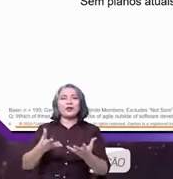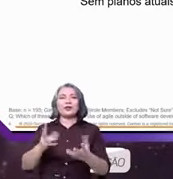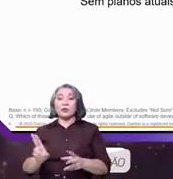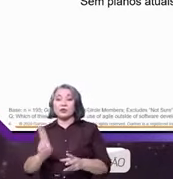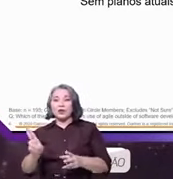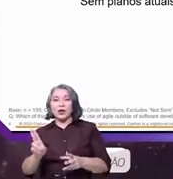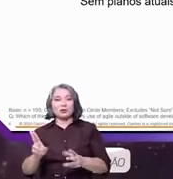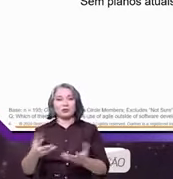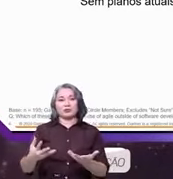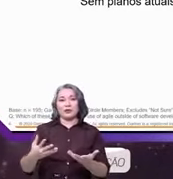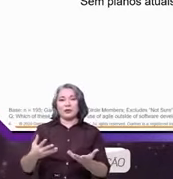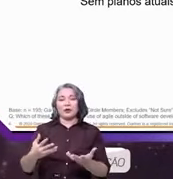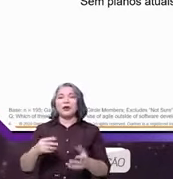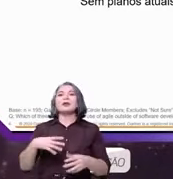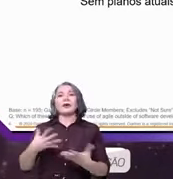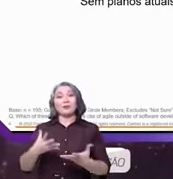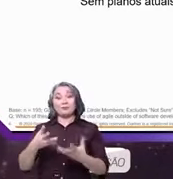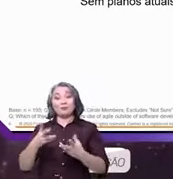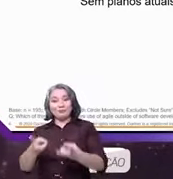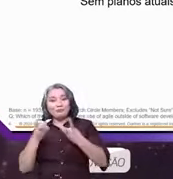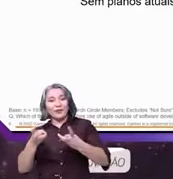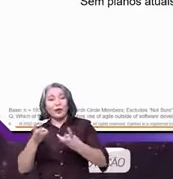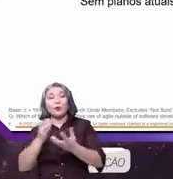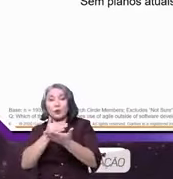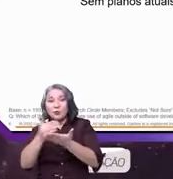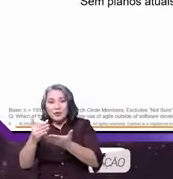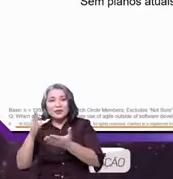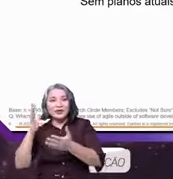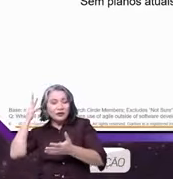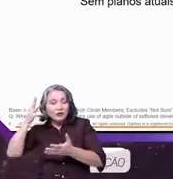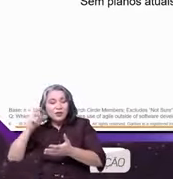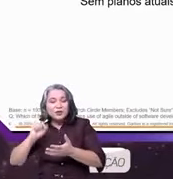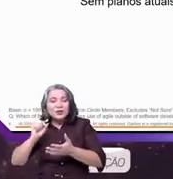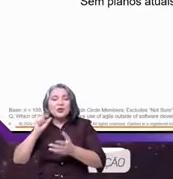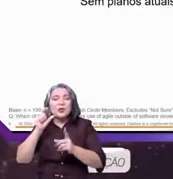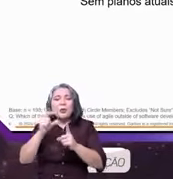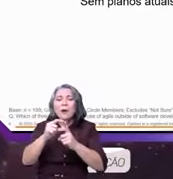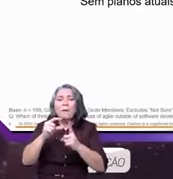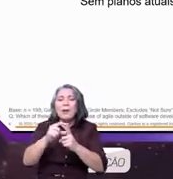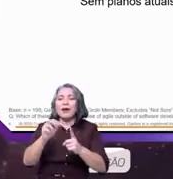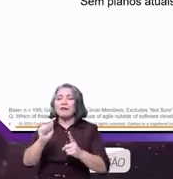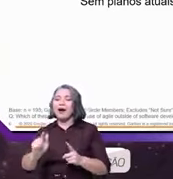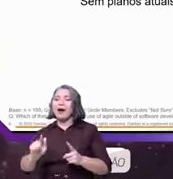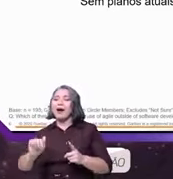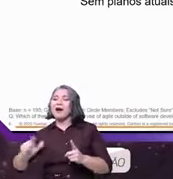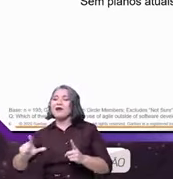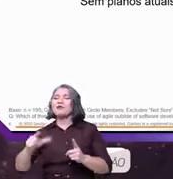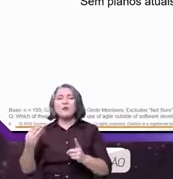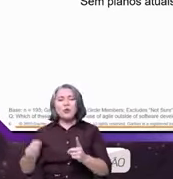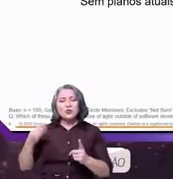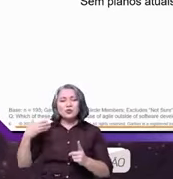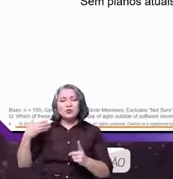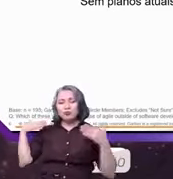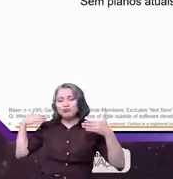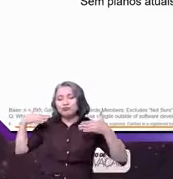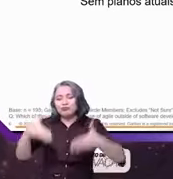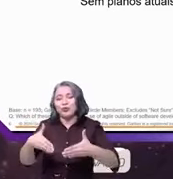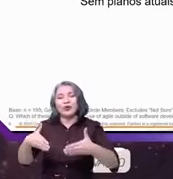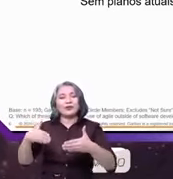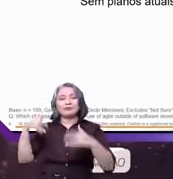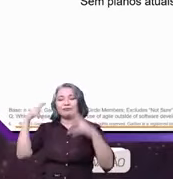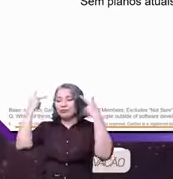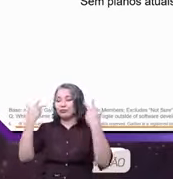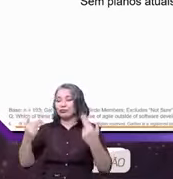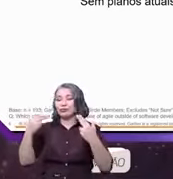aplicando, ágil, como eu comecei a falar, se tornou uma palavra muito em voga. É muito comum